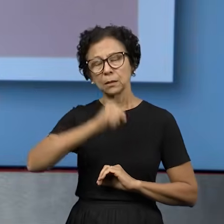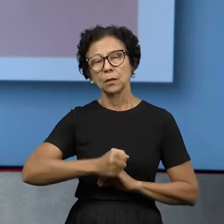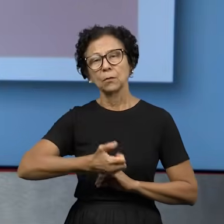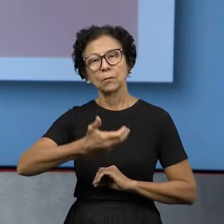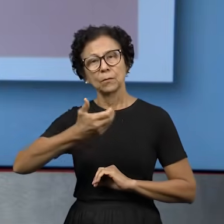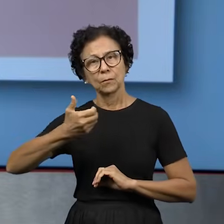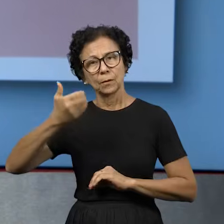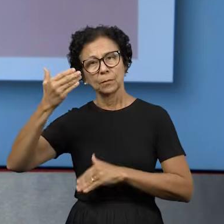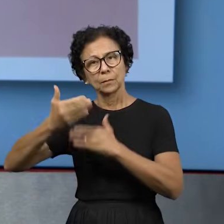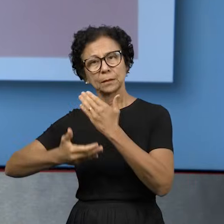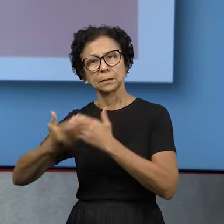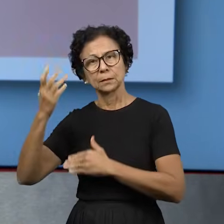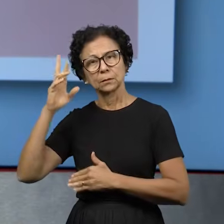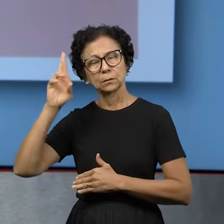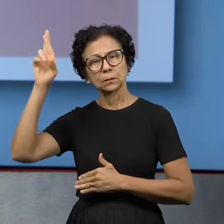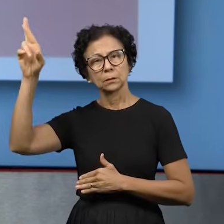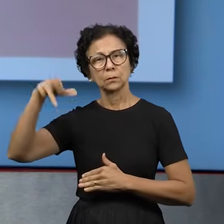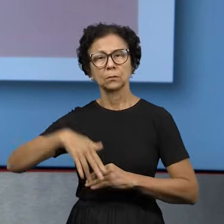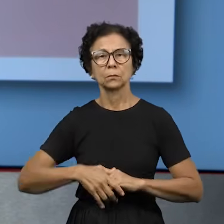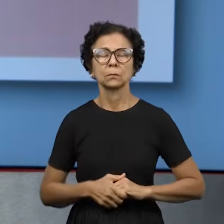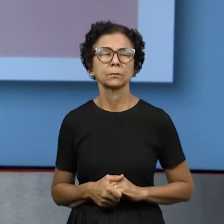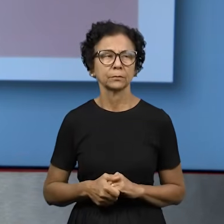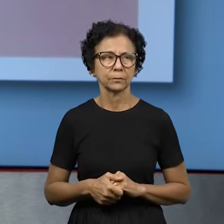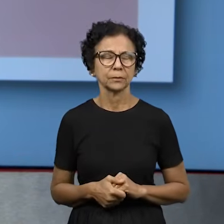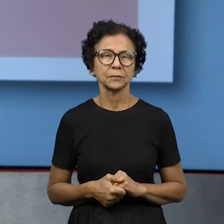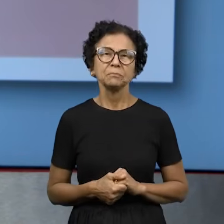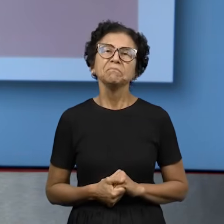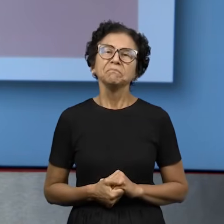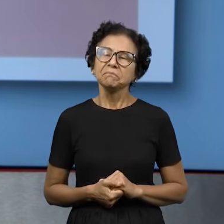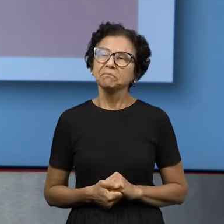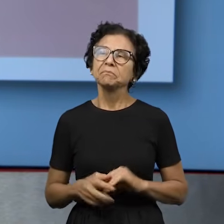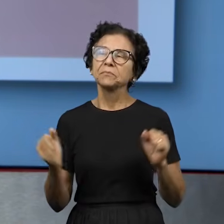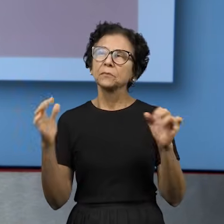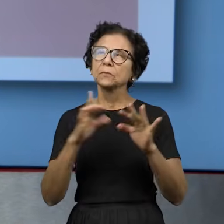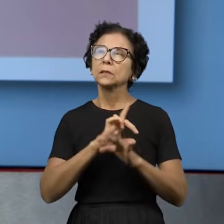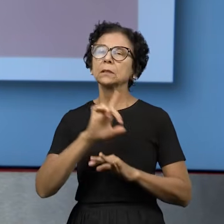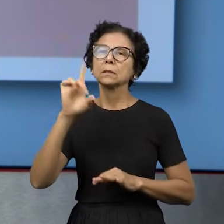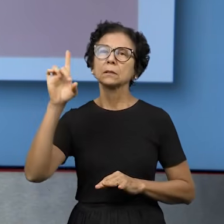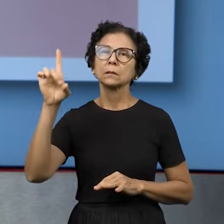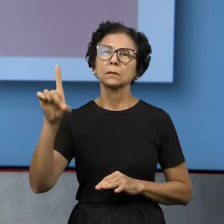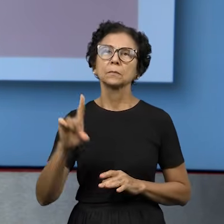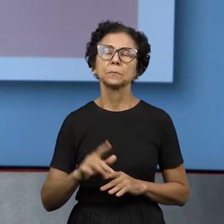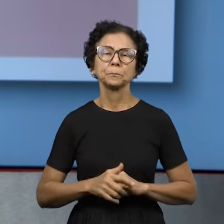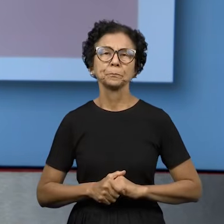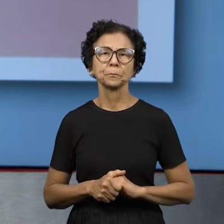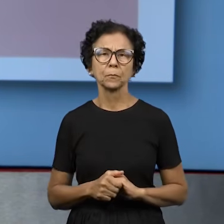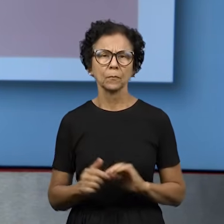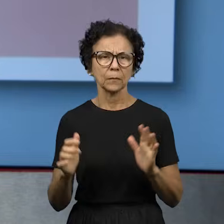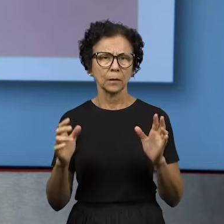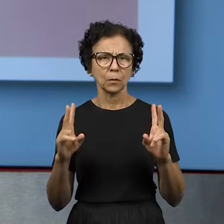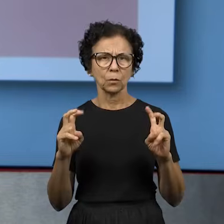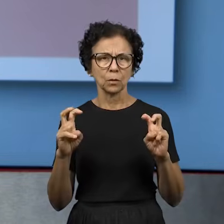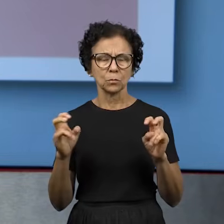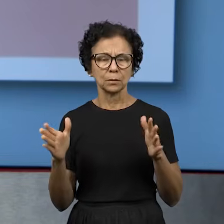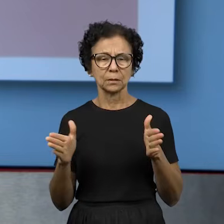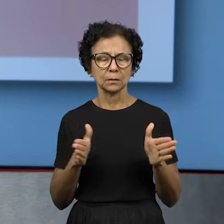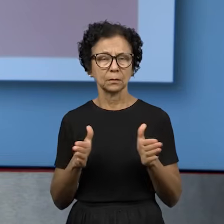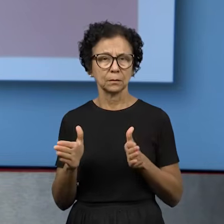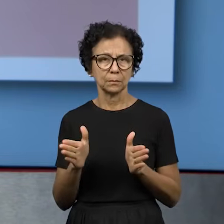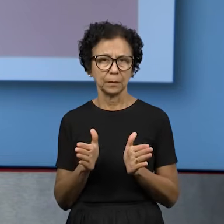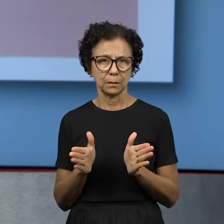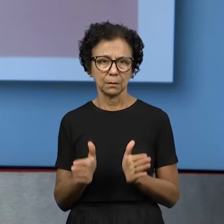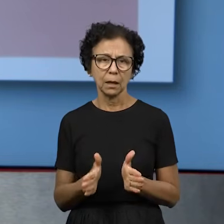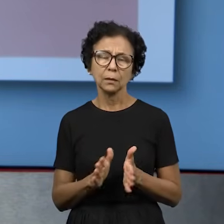Glória a Deus, que palavra maravilhosa! Isso nos mostra que, quando falamos de acessibilidade, não estamos